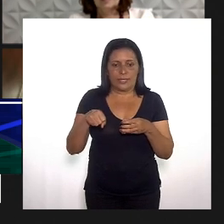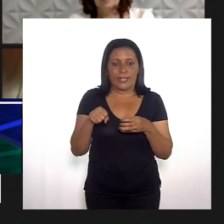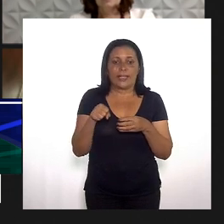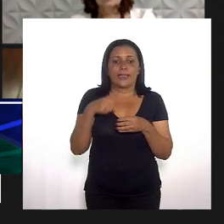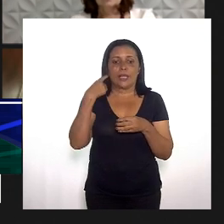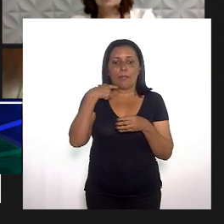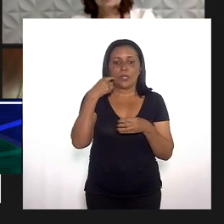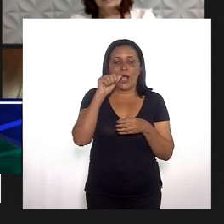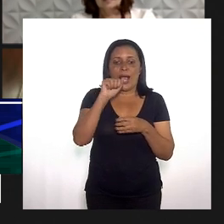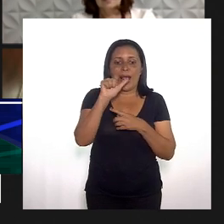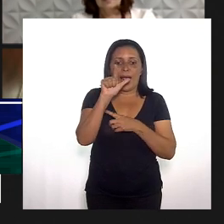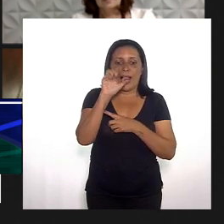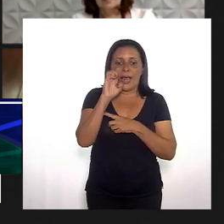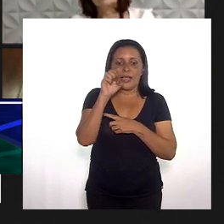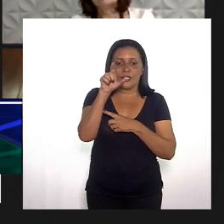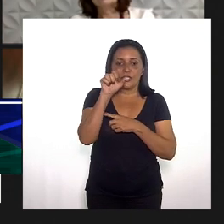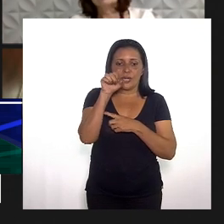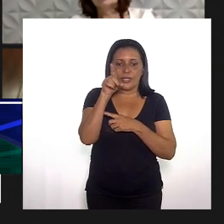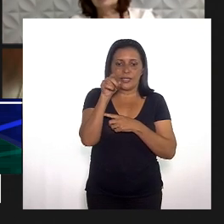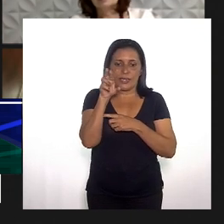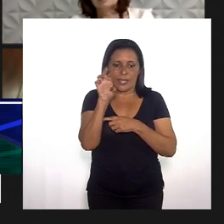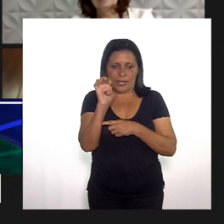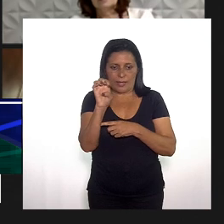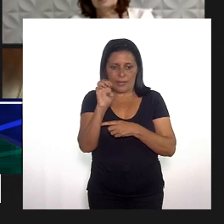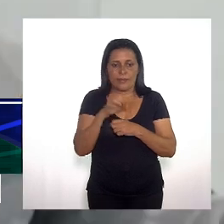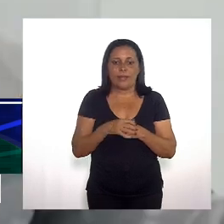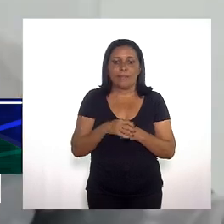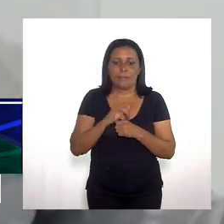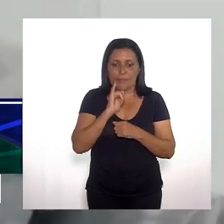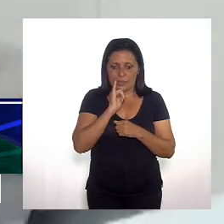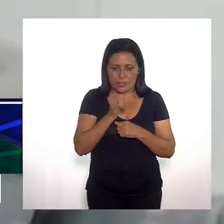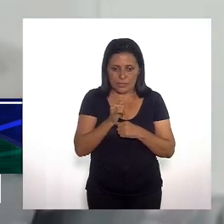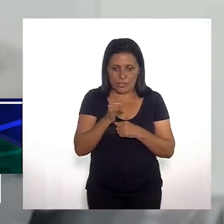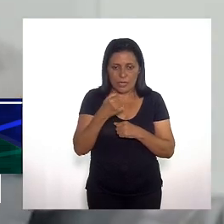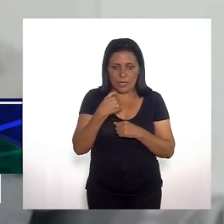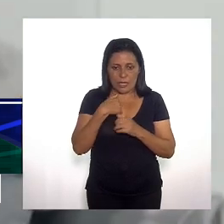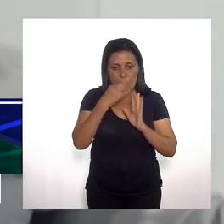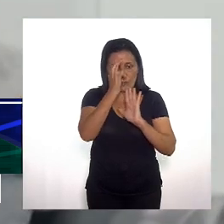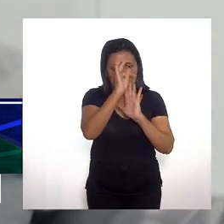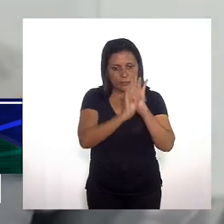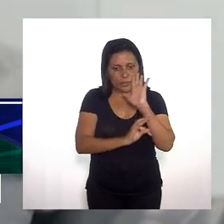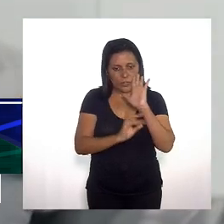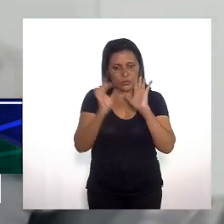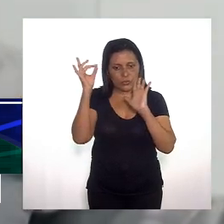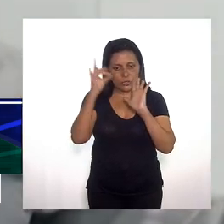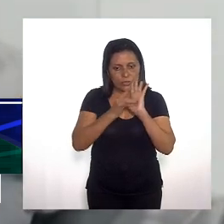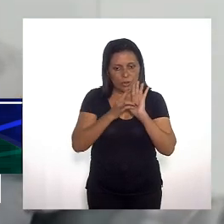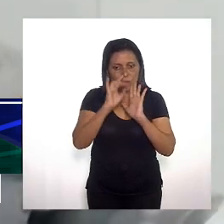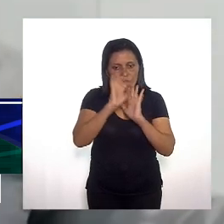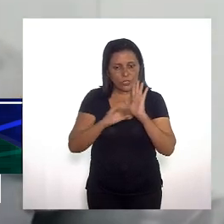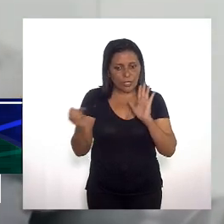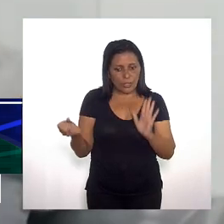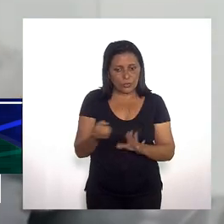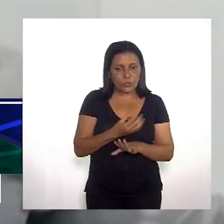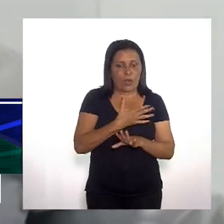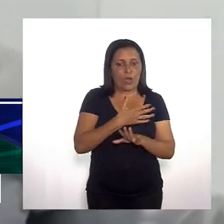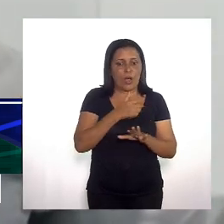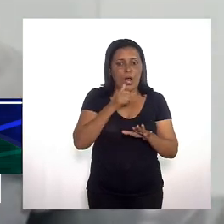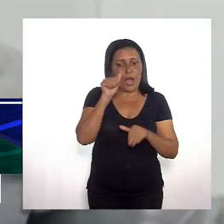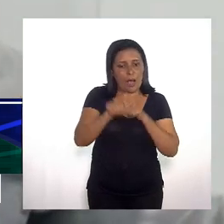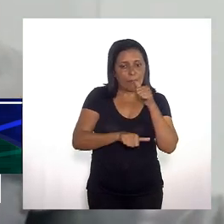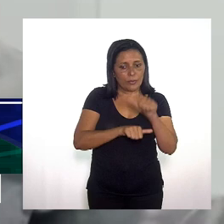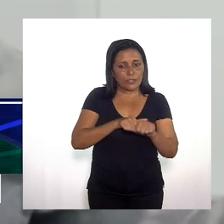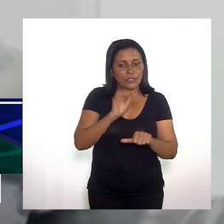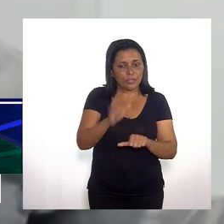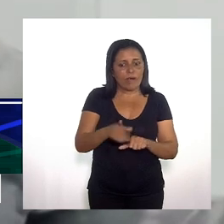Deputado Alexandre Freitas. Oi, presidente. Só para dizer que eu estou aqui com o texto original e o texto atual e aquela mudança que eu